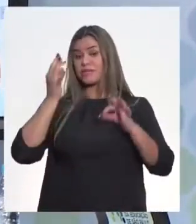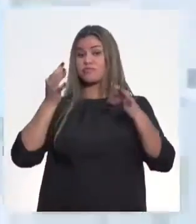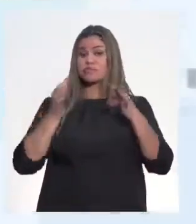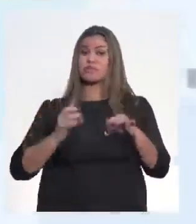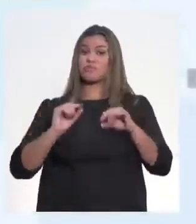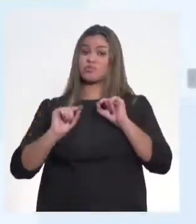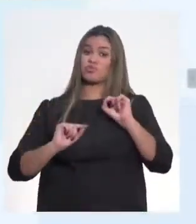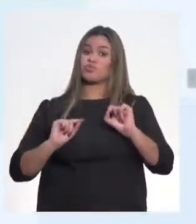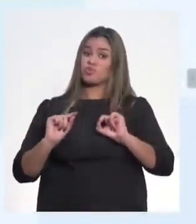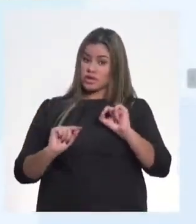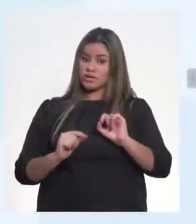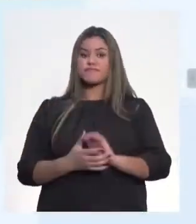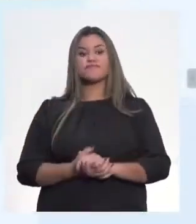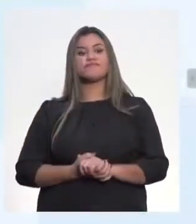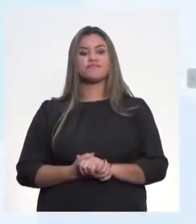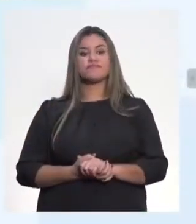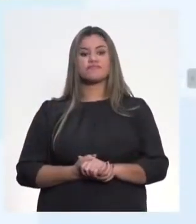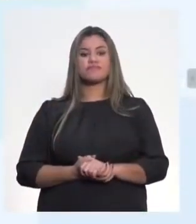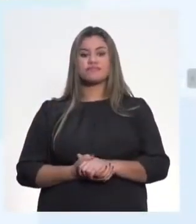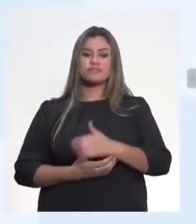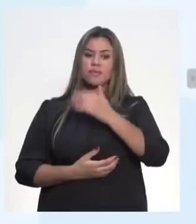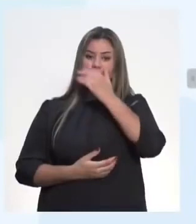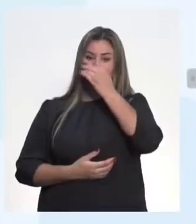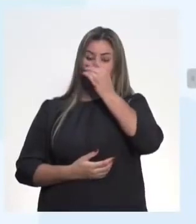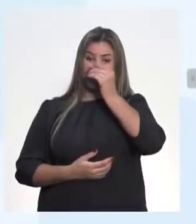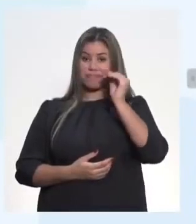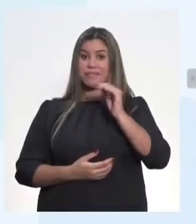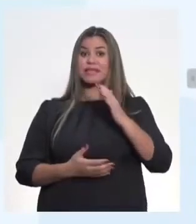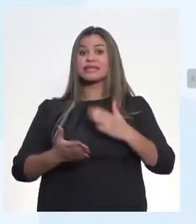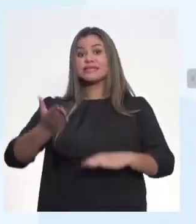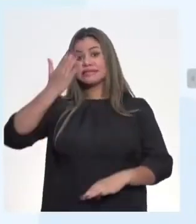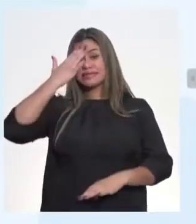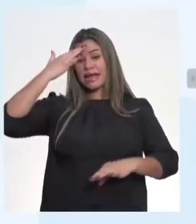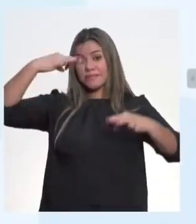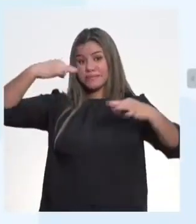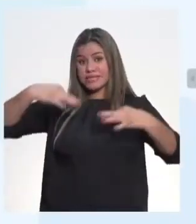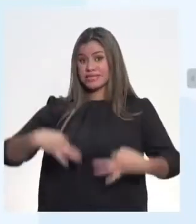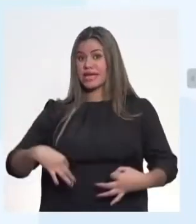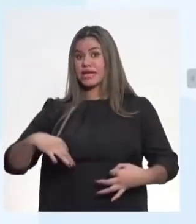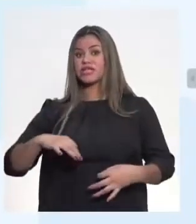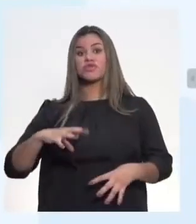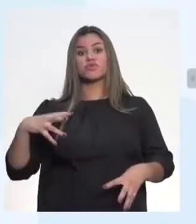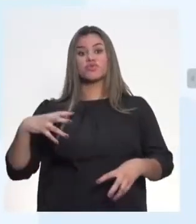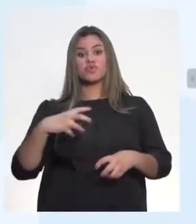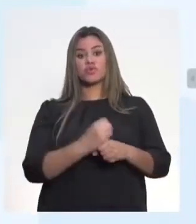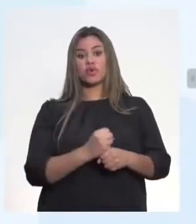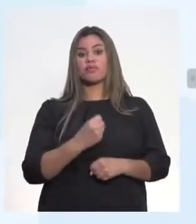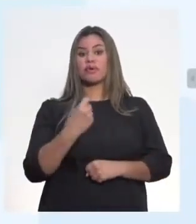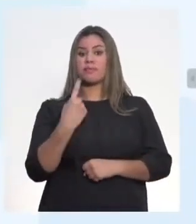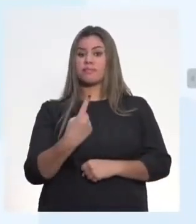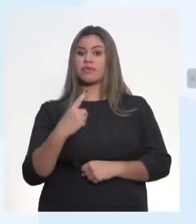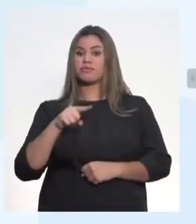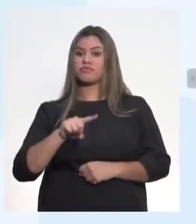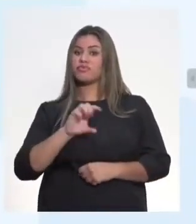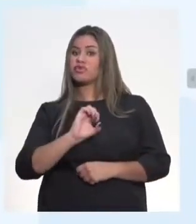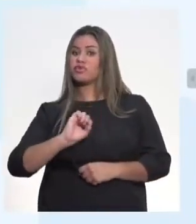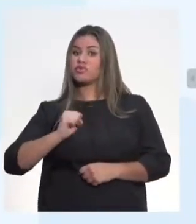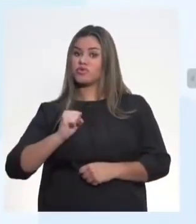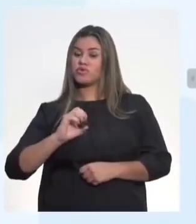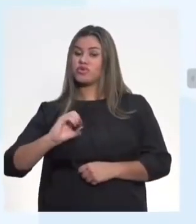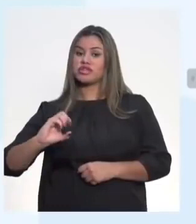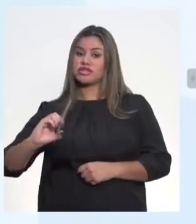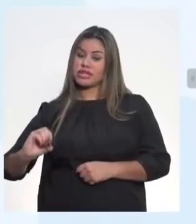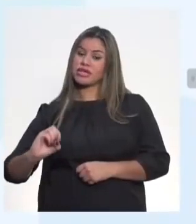certeza? A gente já tem certeza que o valor dele são R$ 1.800 à vista. Esse é o preço